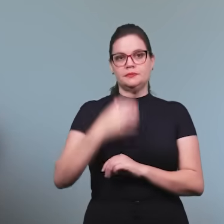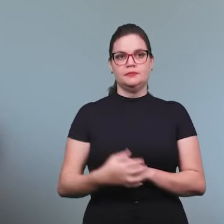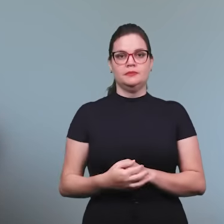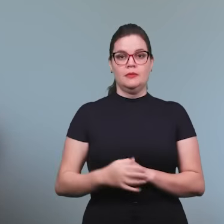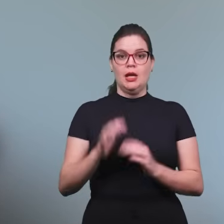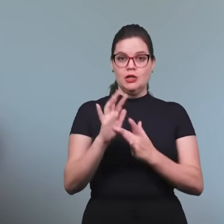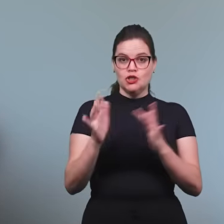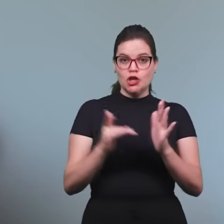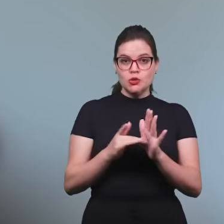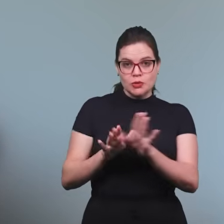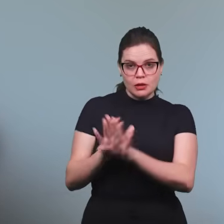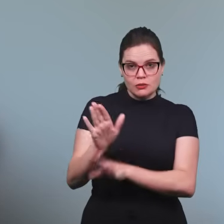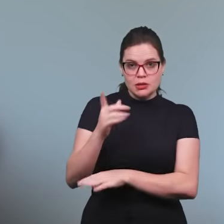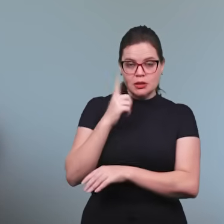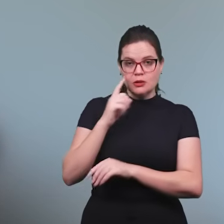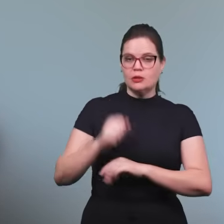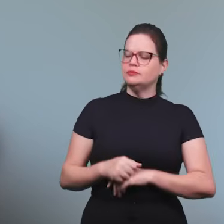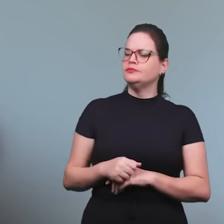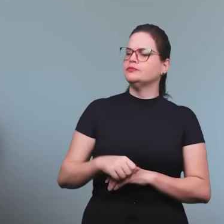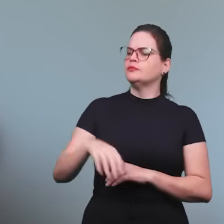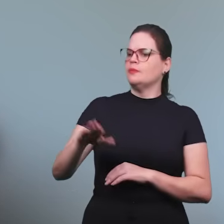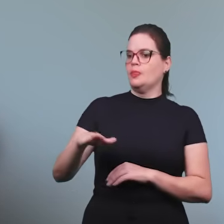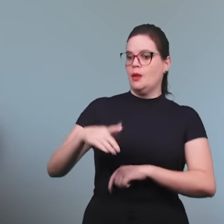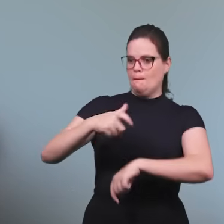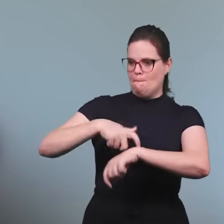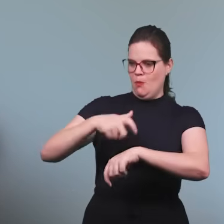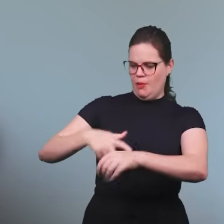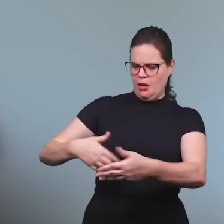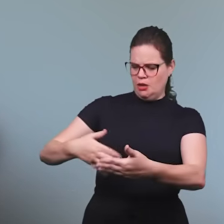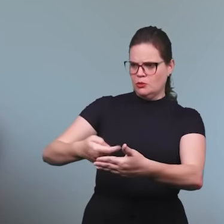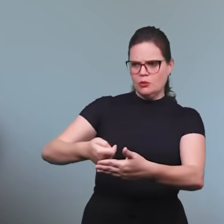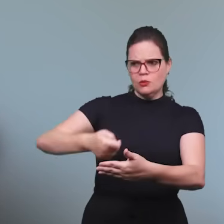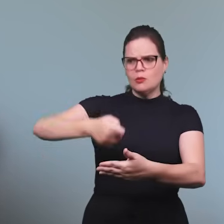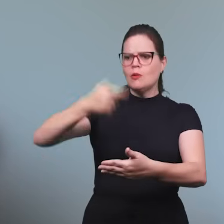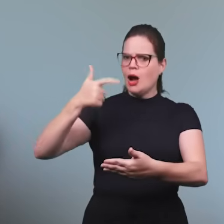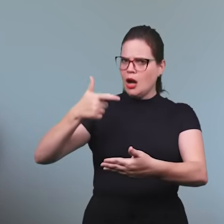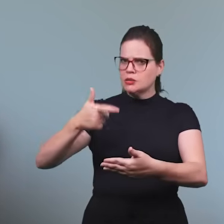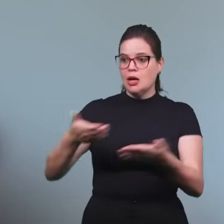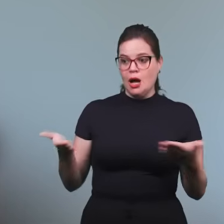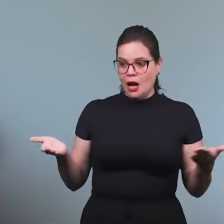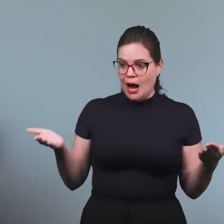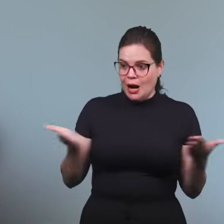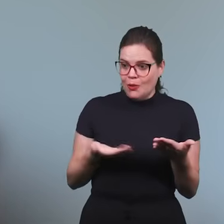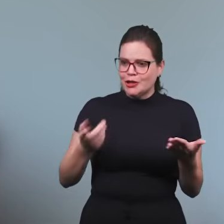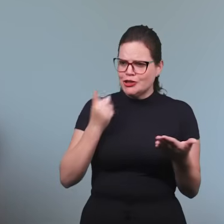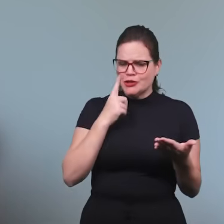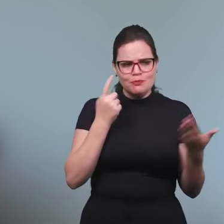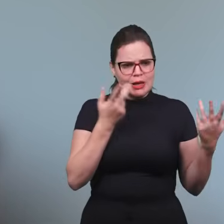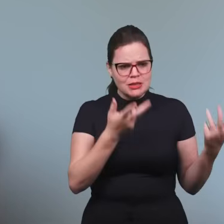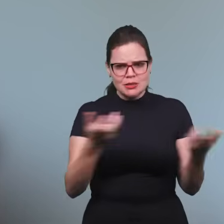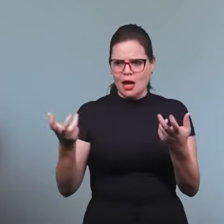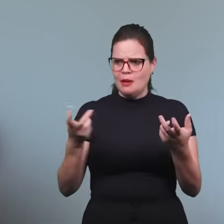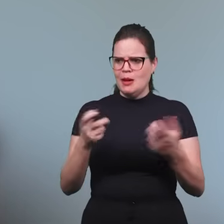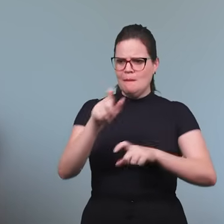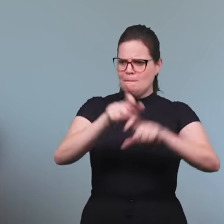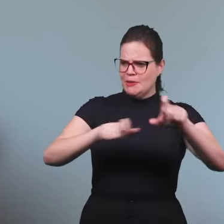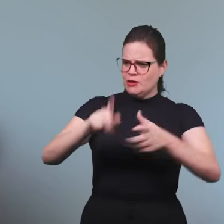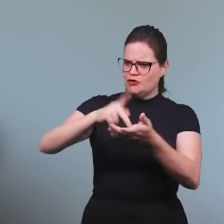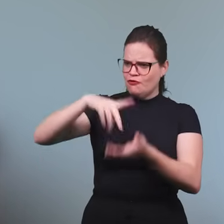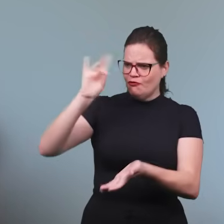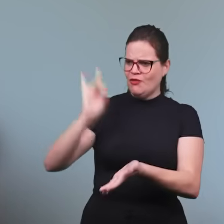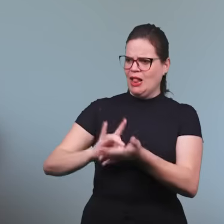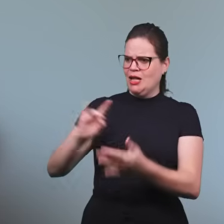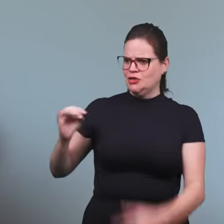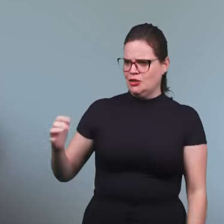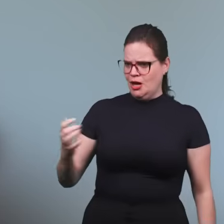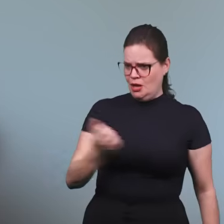está escrito assim: o Senhor Jesus é quem fala: mas a hora vem, e agora é, em que os verdadeiros adoradores